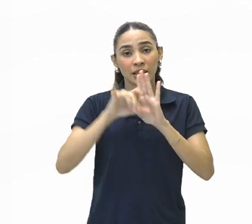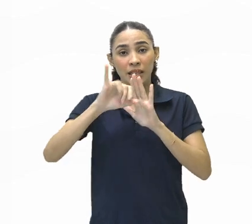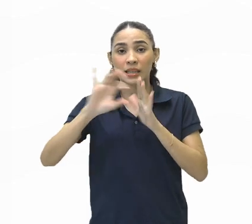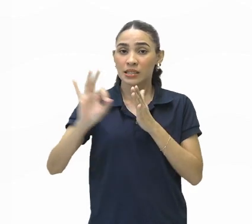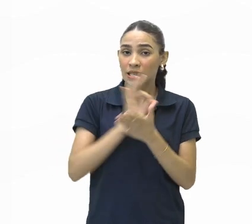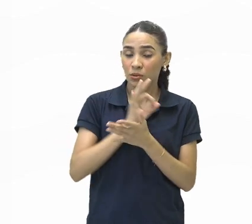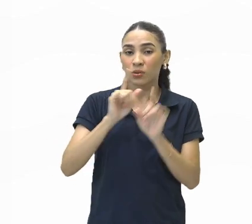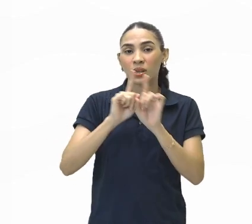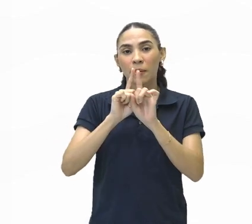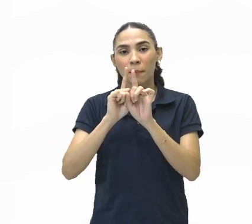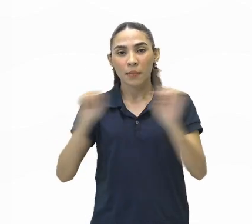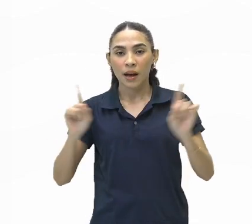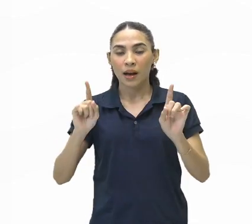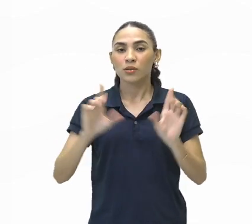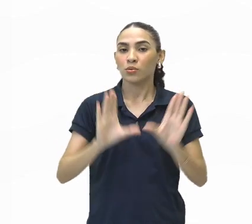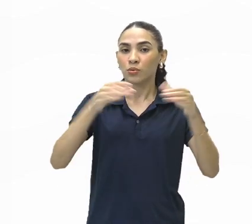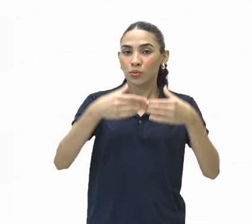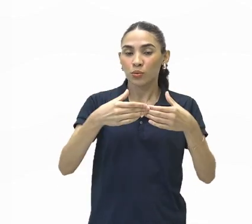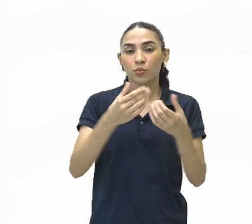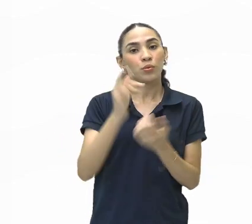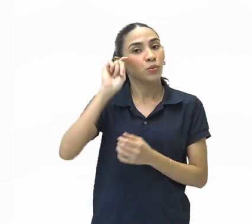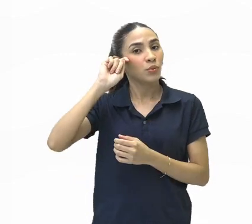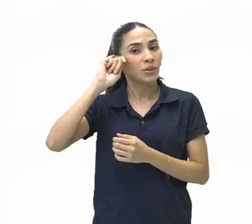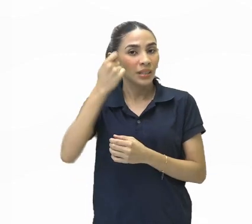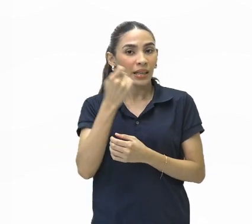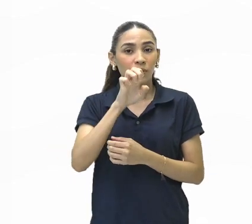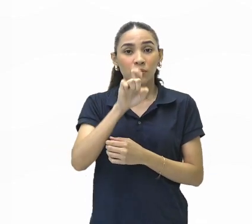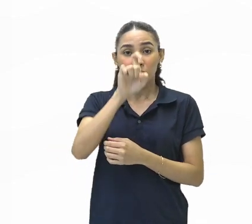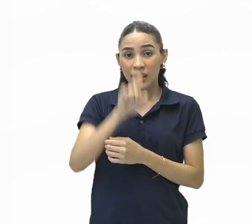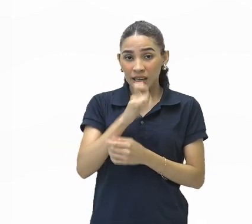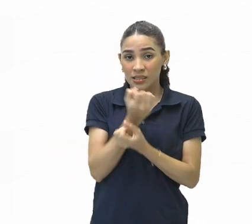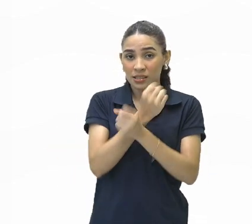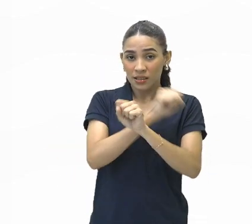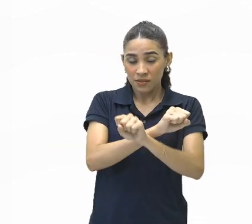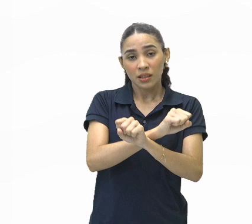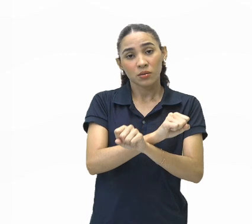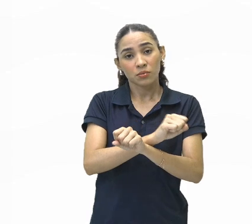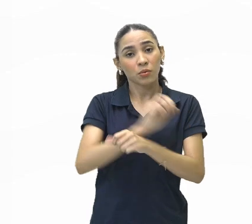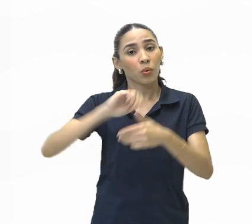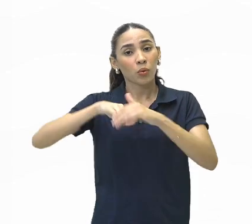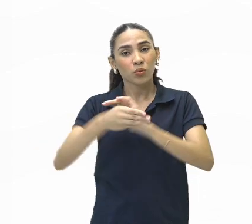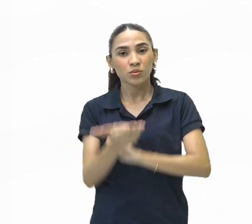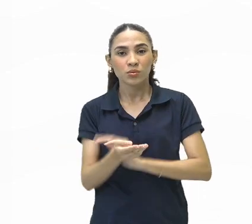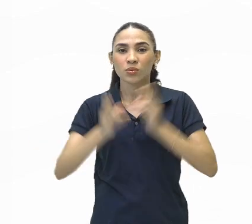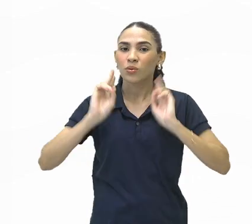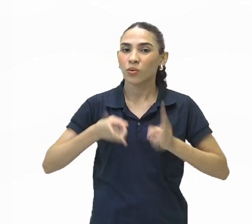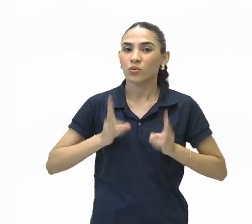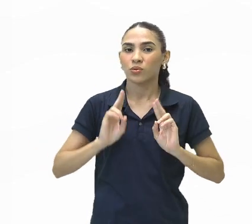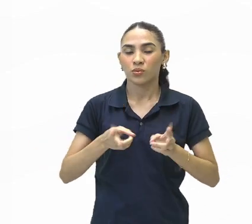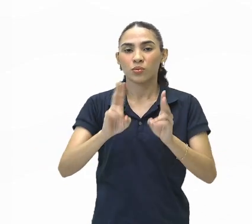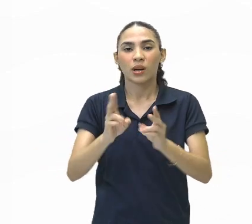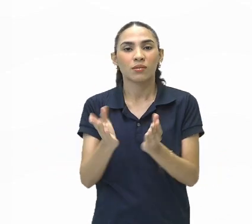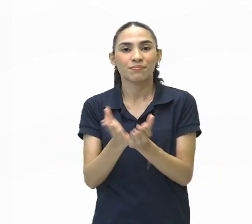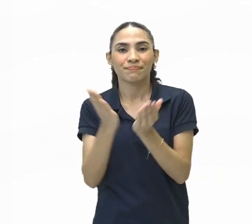os negros escravizados, melhor dizendo, ex-escravizados, continuaram ficando à margem, né, da sociedade. Por